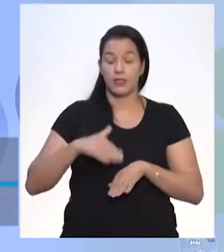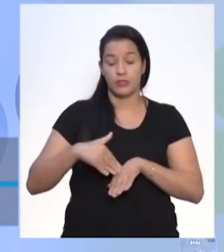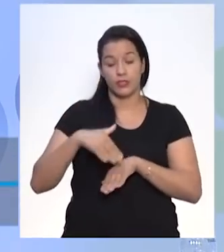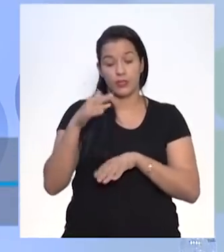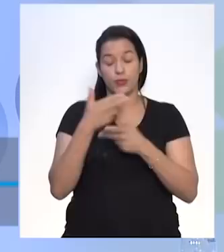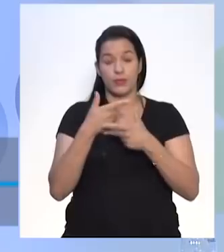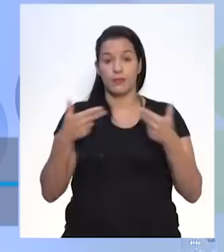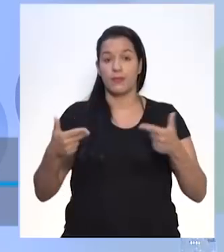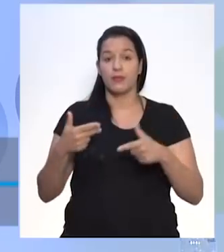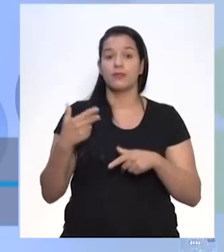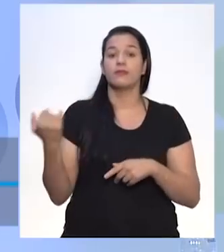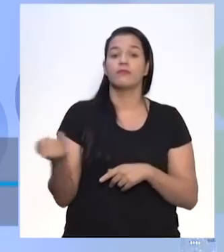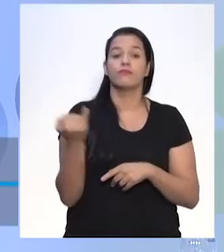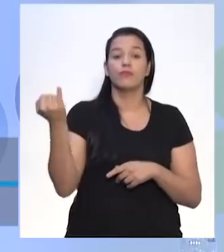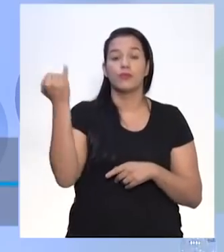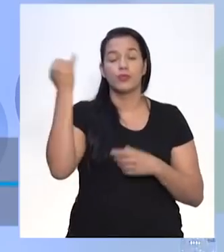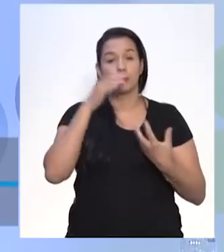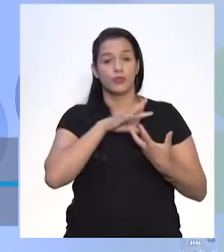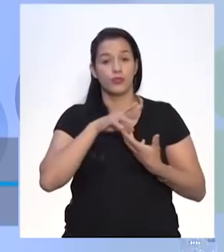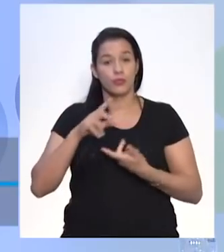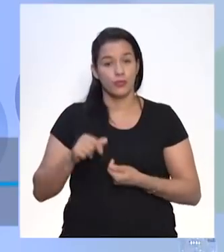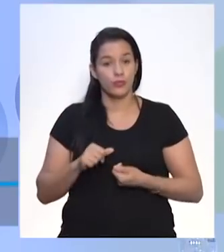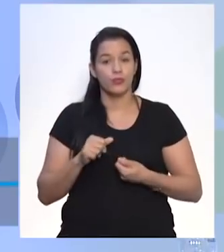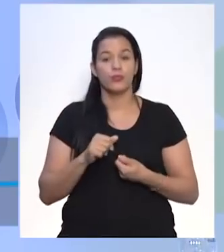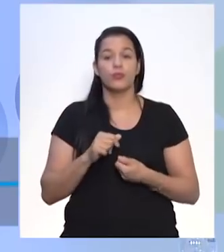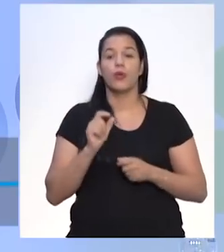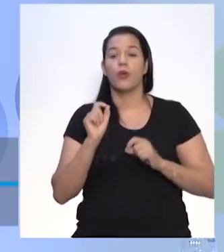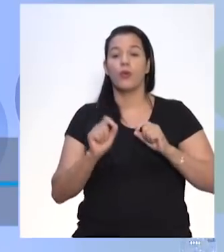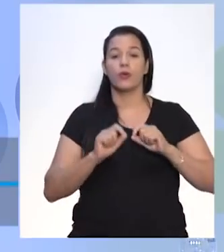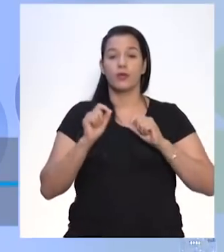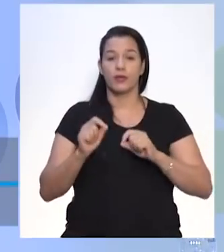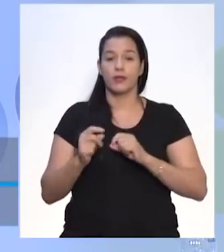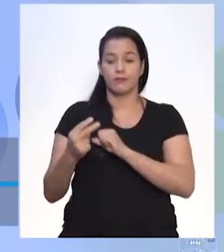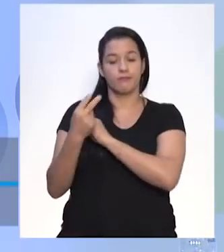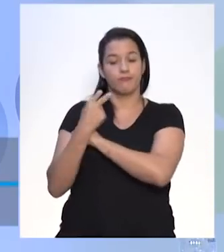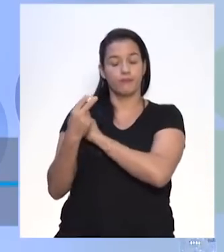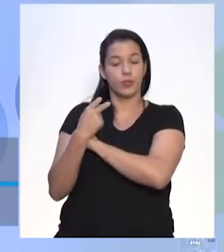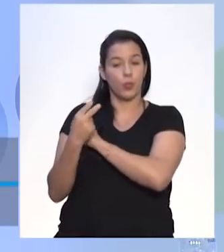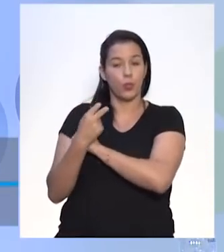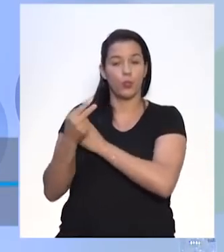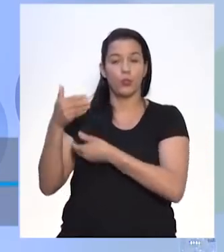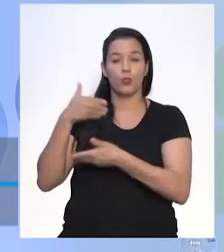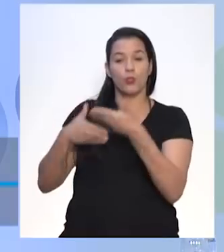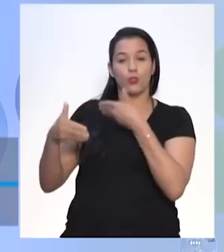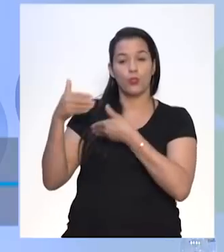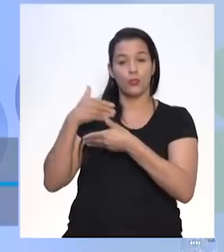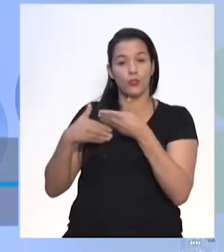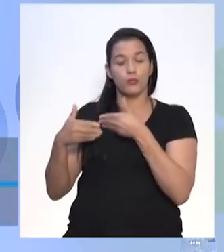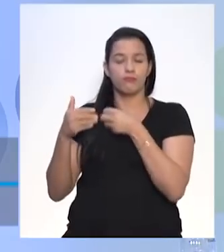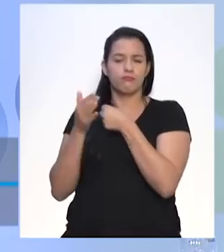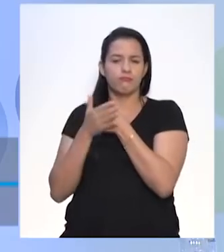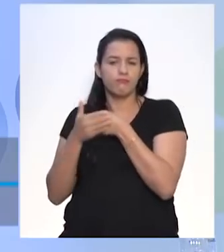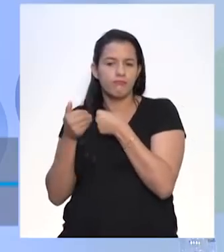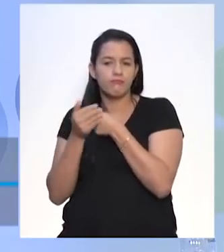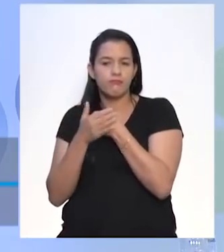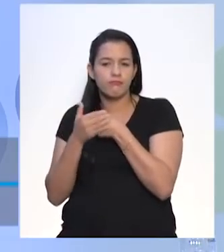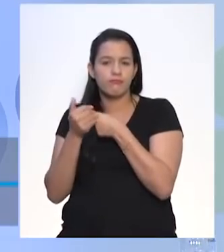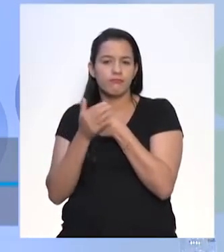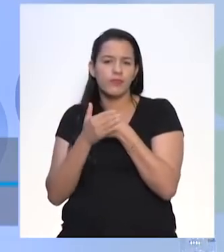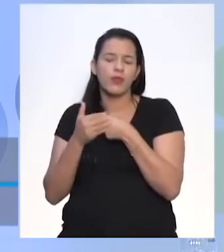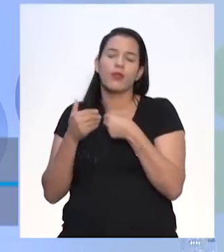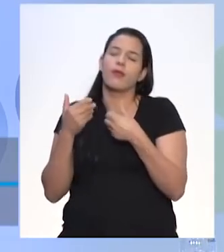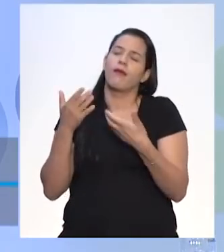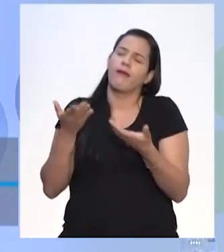importante do mundo, a gente quer dizer que, sabe, gente, se cuidar, se acolher, se cultivar